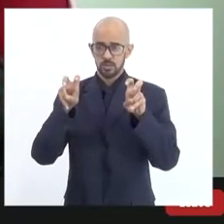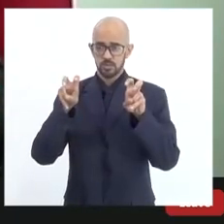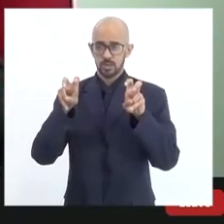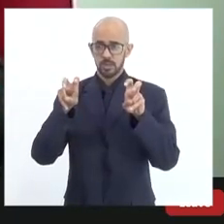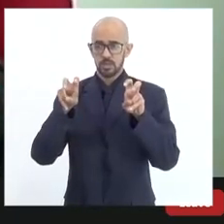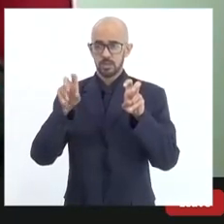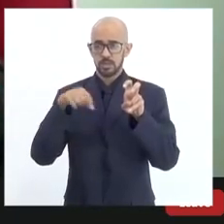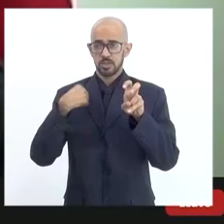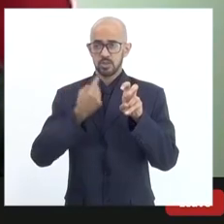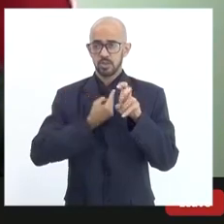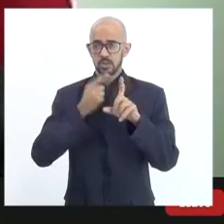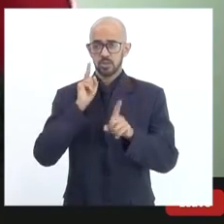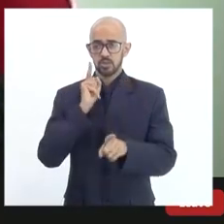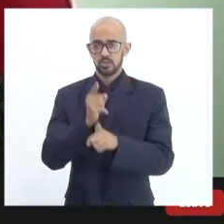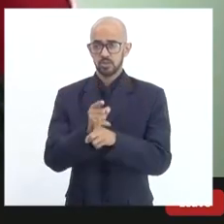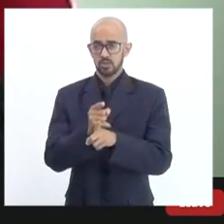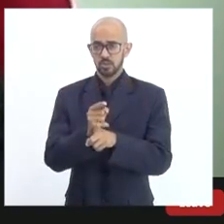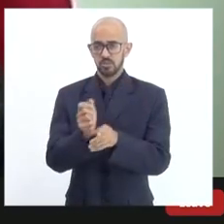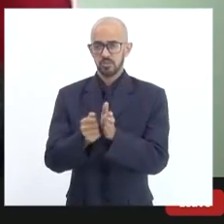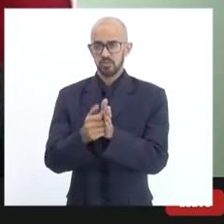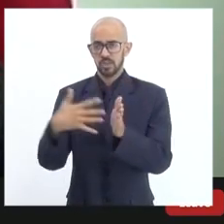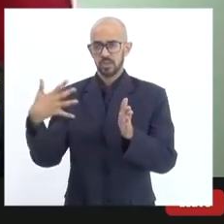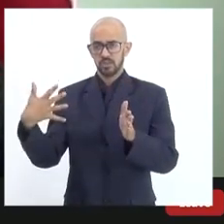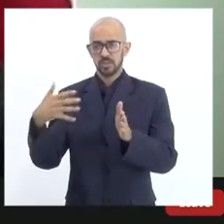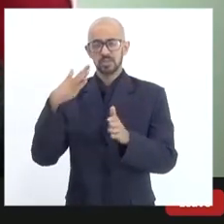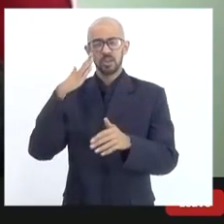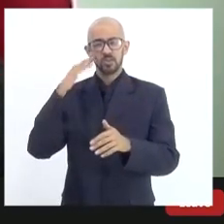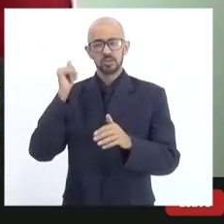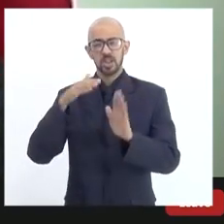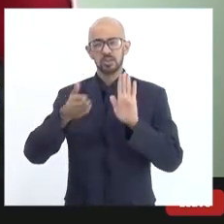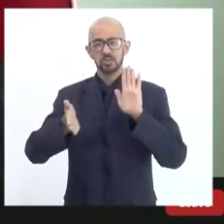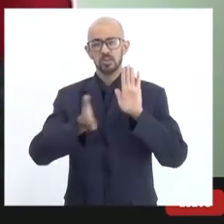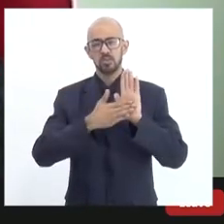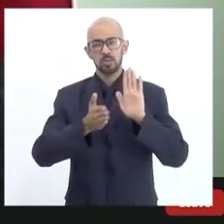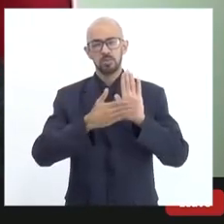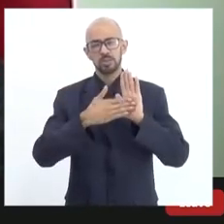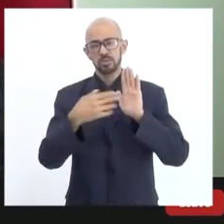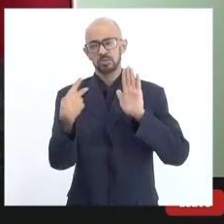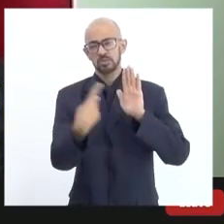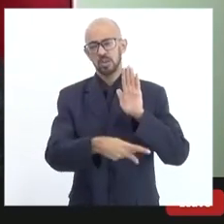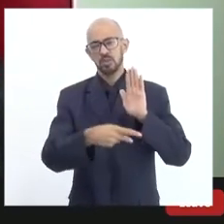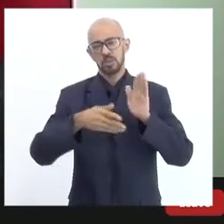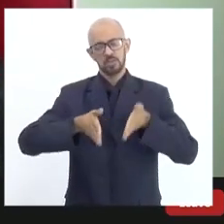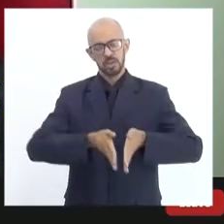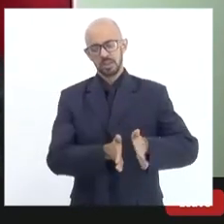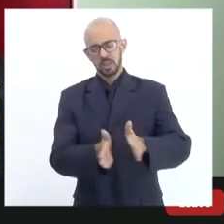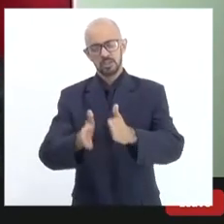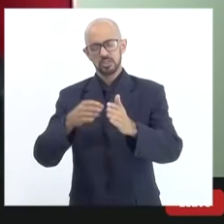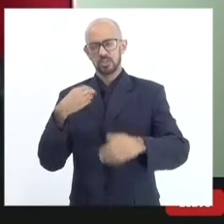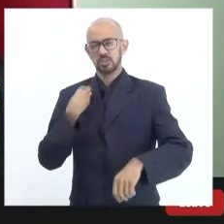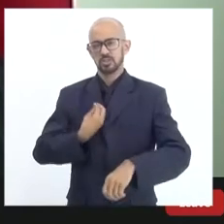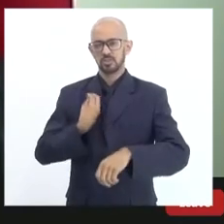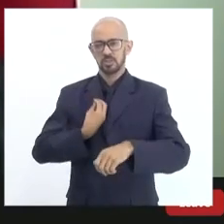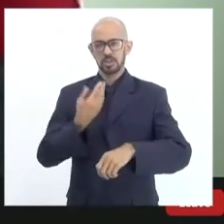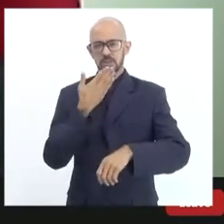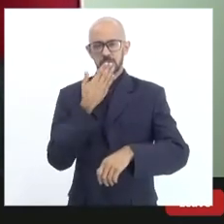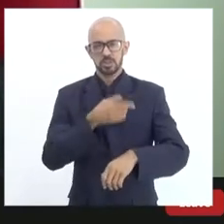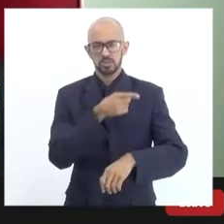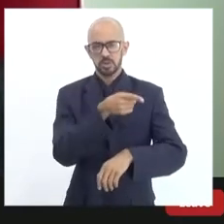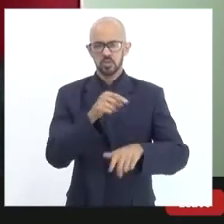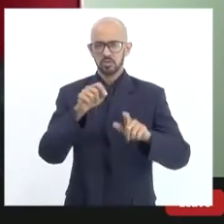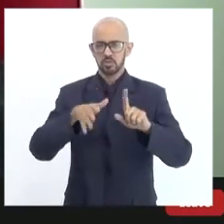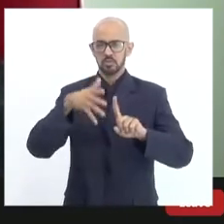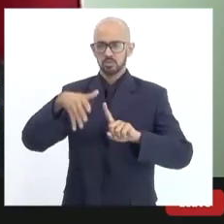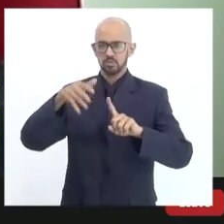nos encontramos tantas vezes e sei do compromisso, né? É uma trajetória de vida. Então, pedir ao senhor para suas